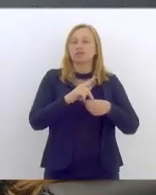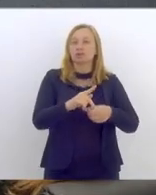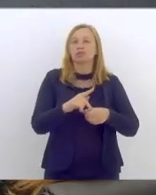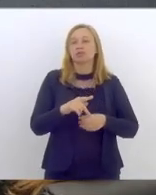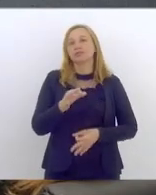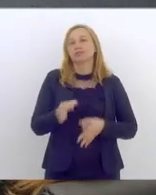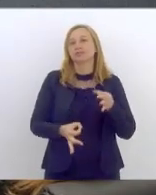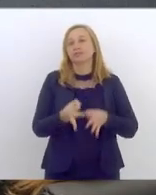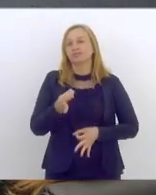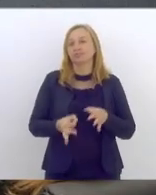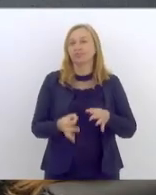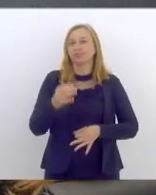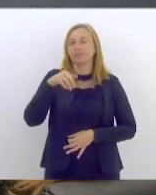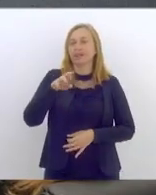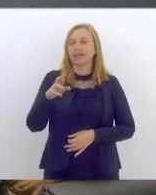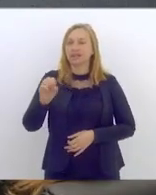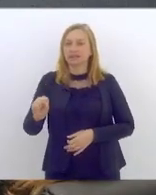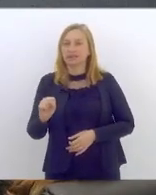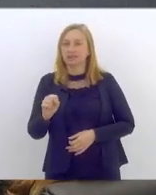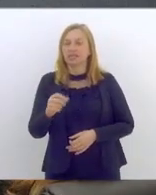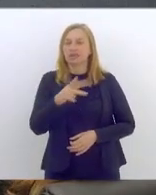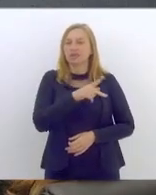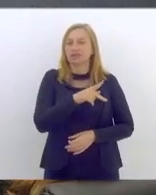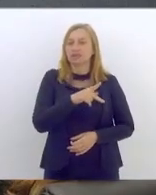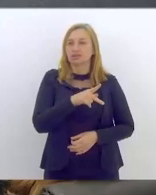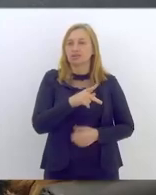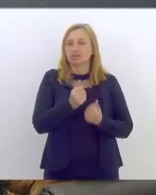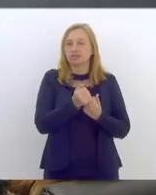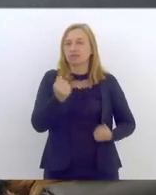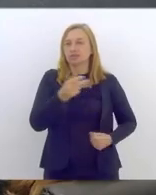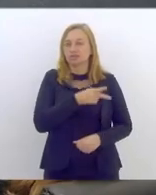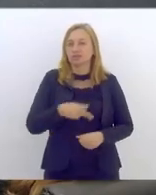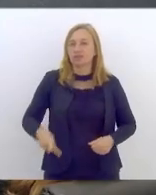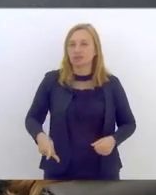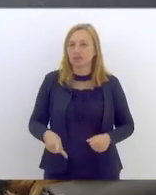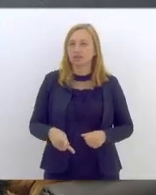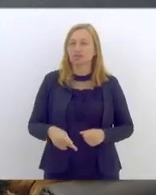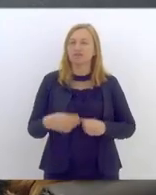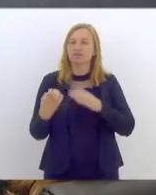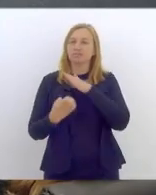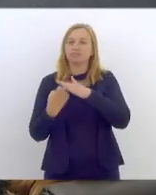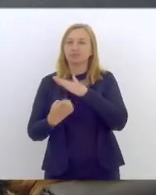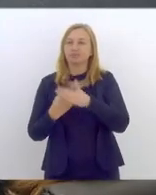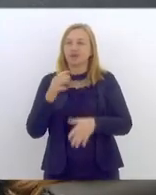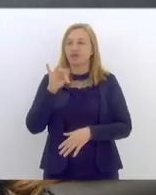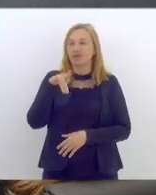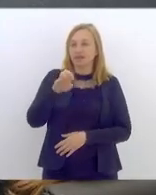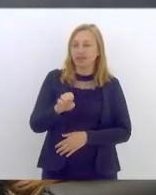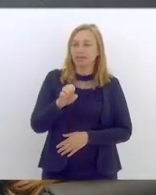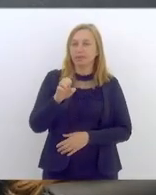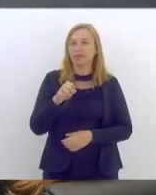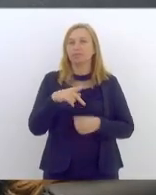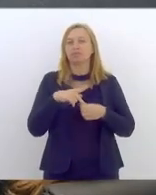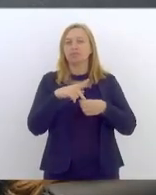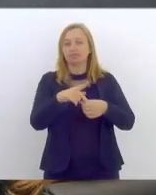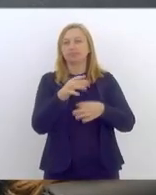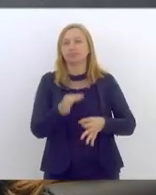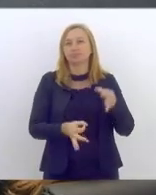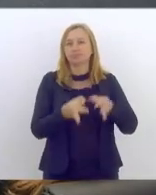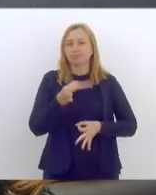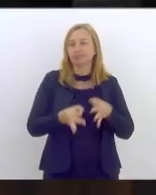elmair neto vice-presidente da Associação dos dirigentes que estão de empresas Felipe Ribeiro promotor ministério público